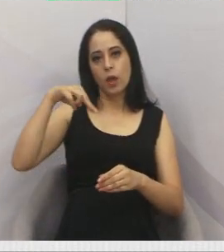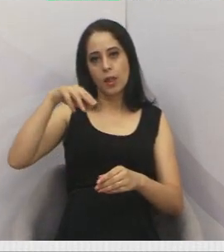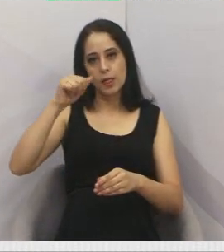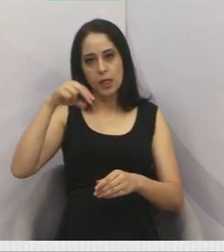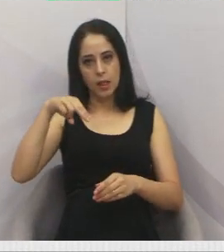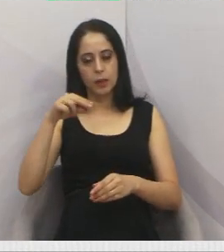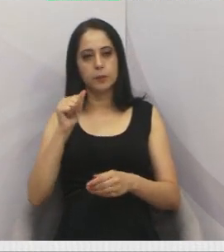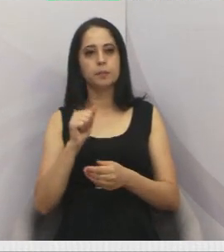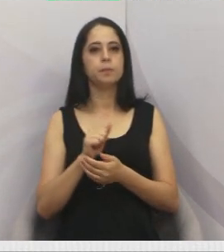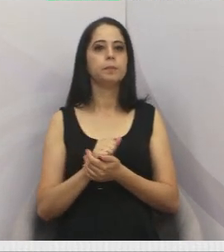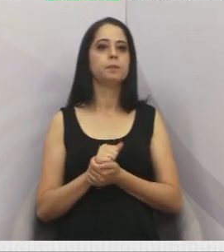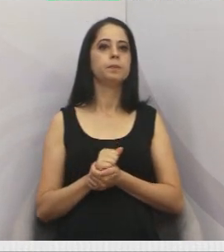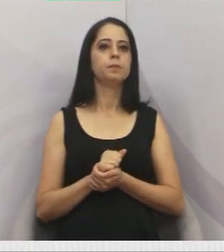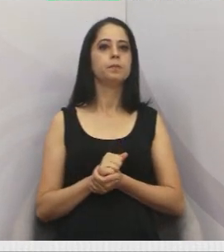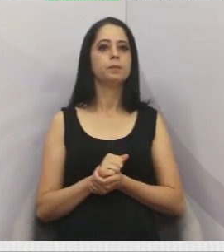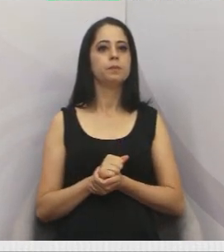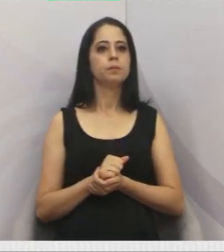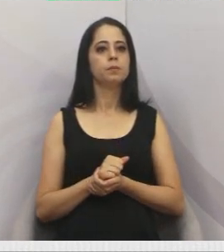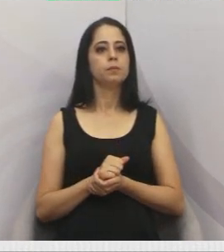Socioambiental.